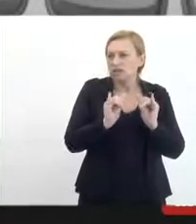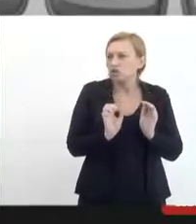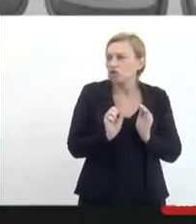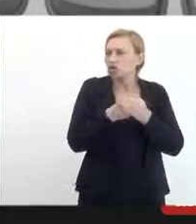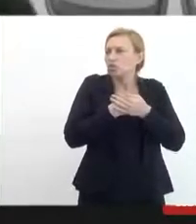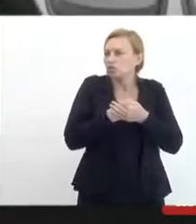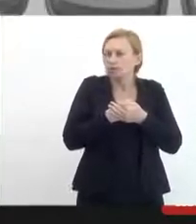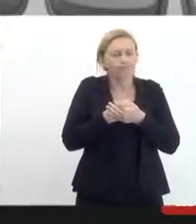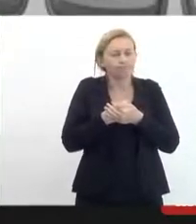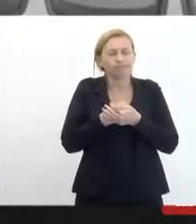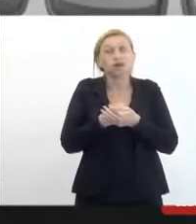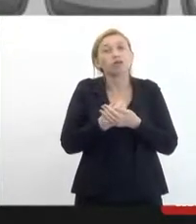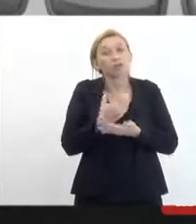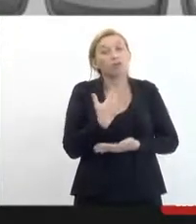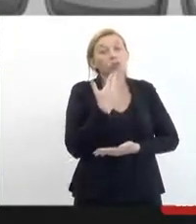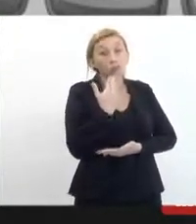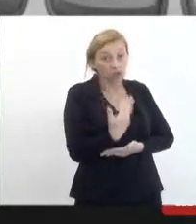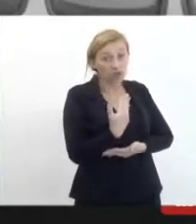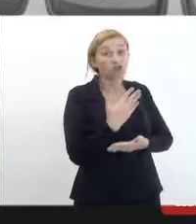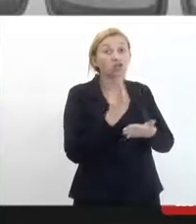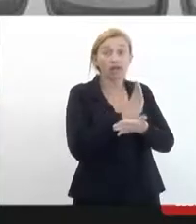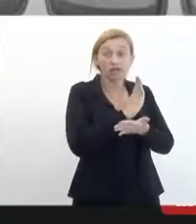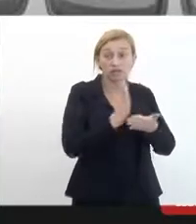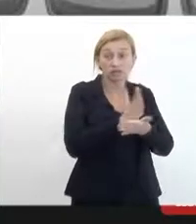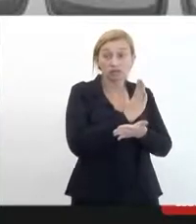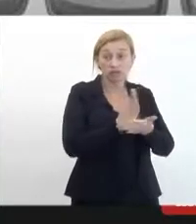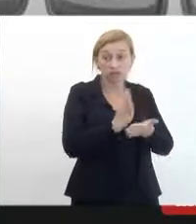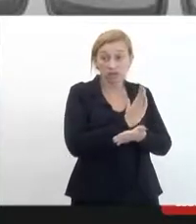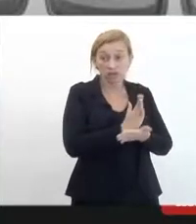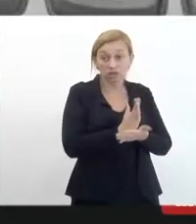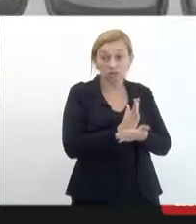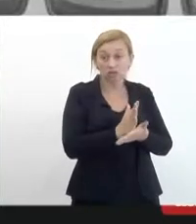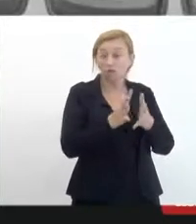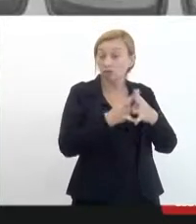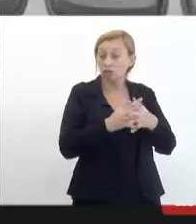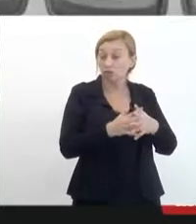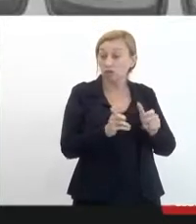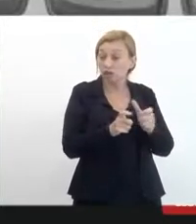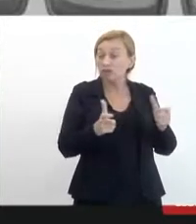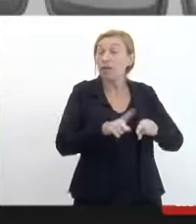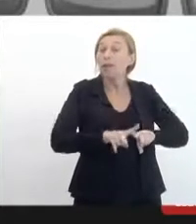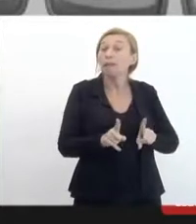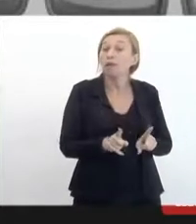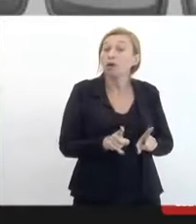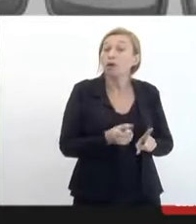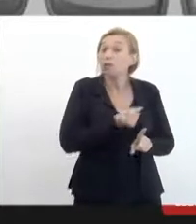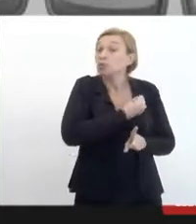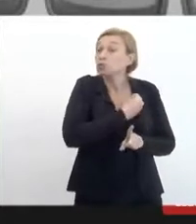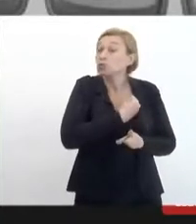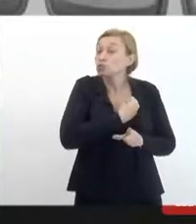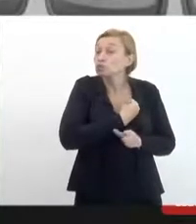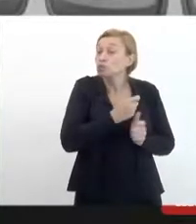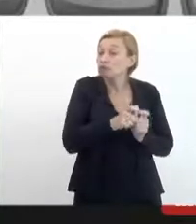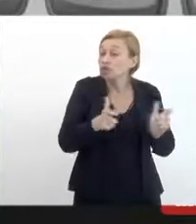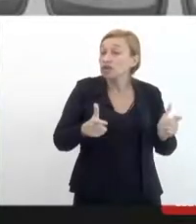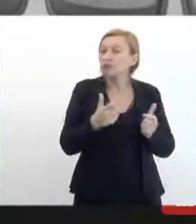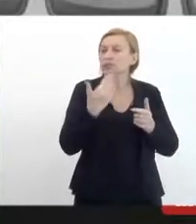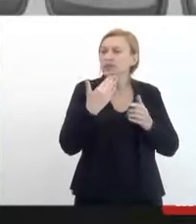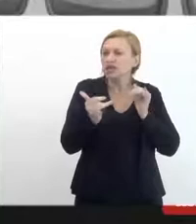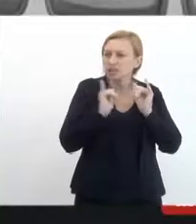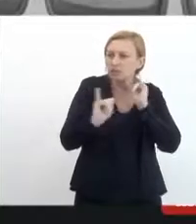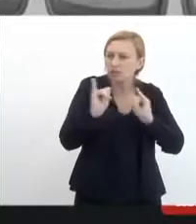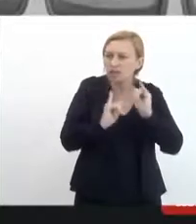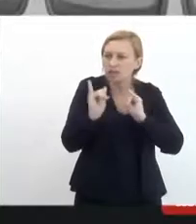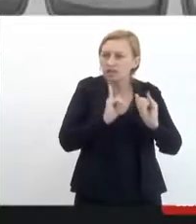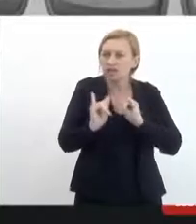informações, elas são solicitadas, muitas vezes com um grau de complexidade muito grande. número muito grande. Nós já recebemos pleitos